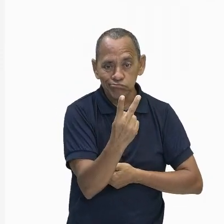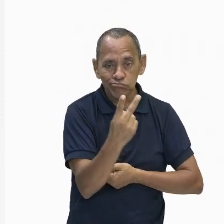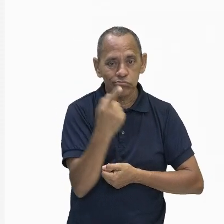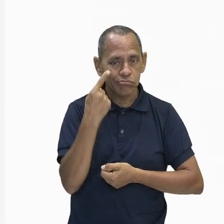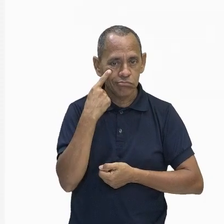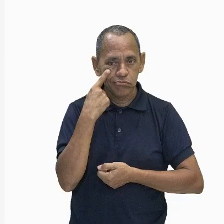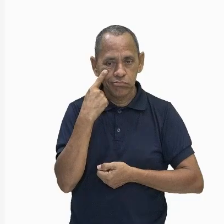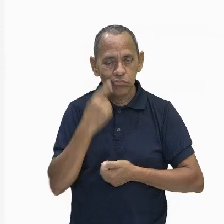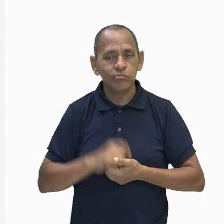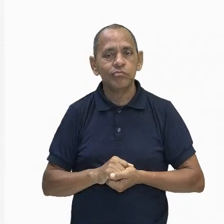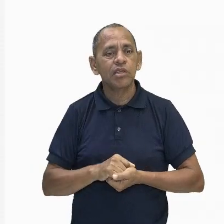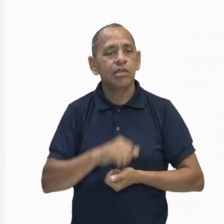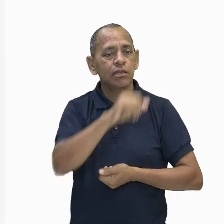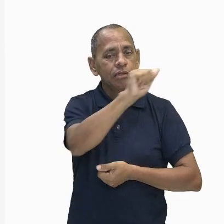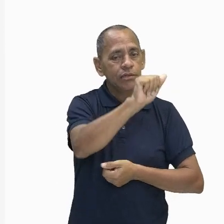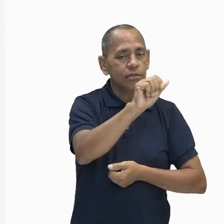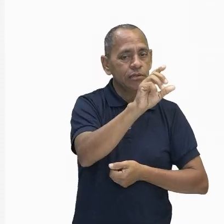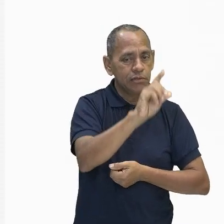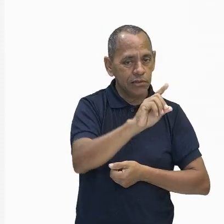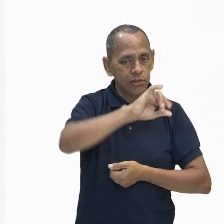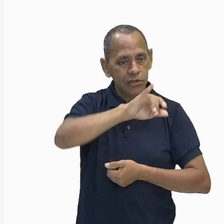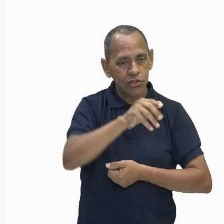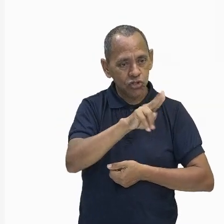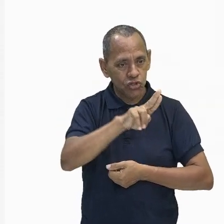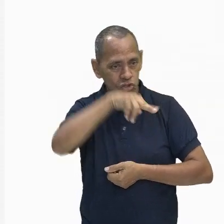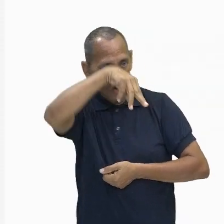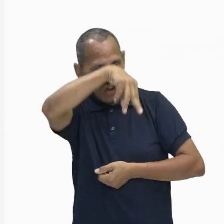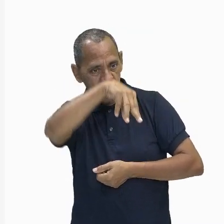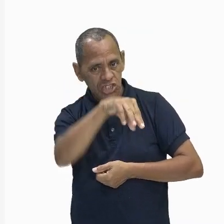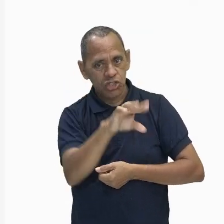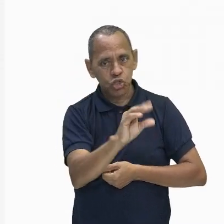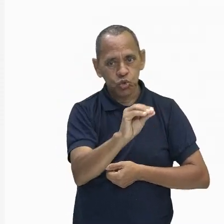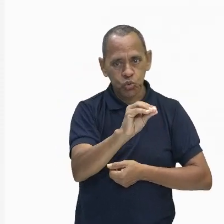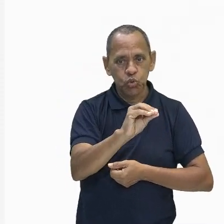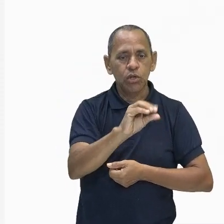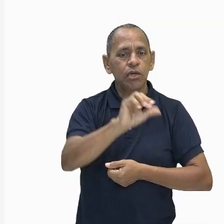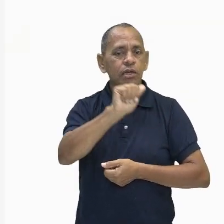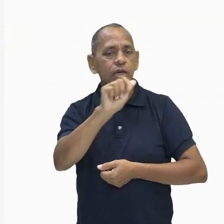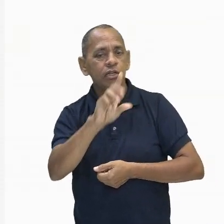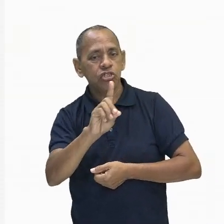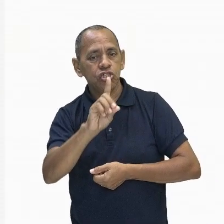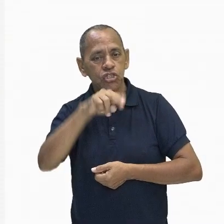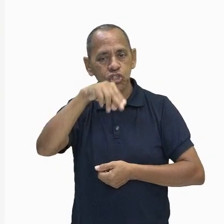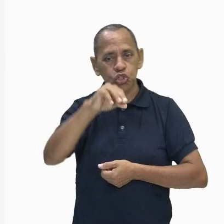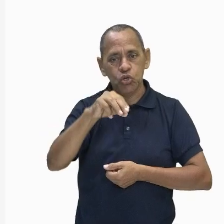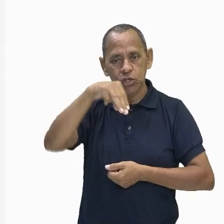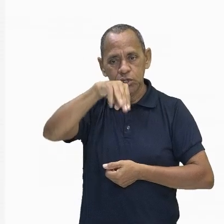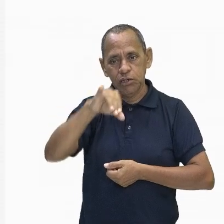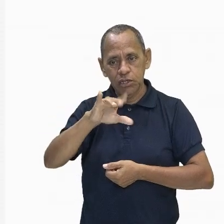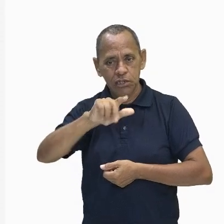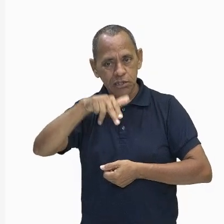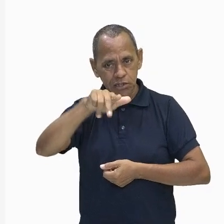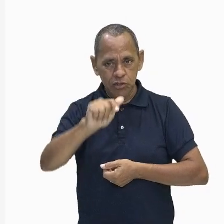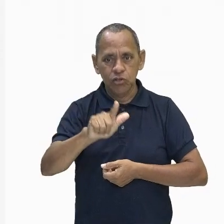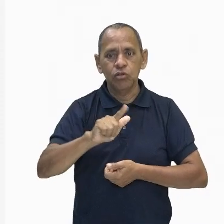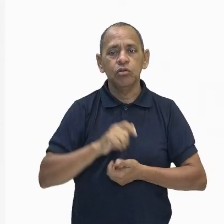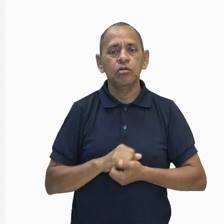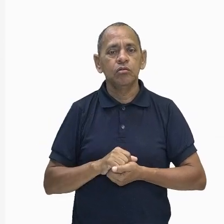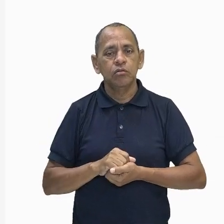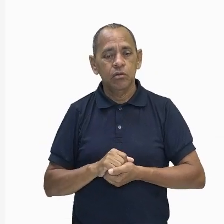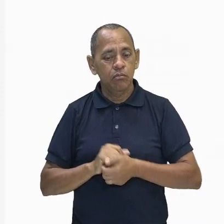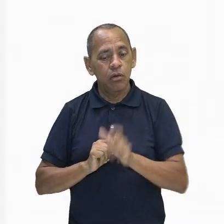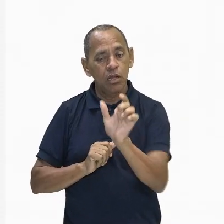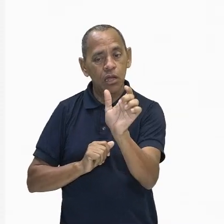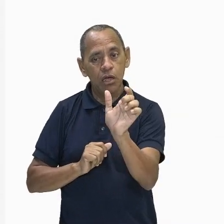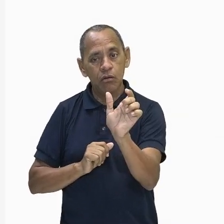adjunto adnominal traz para a gente uma ideia de quantidade. Já o outro termo que acompanha a palavra amigos, que aparece após o amigos,